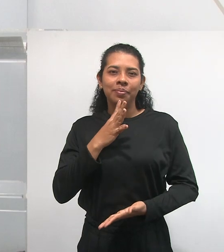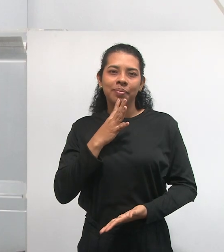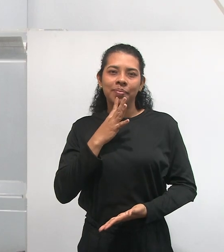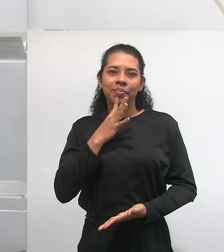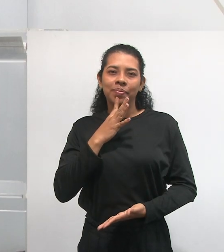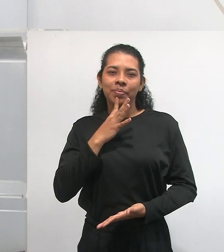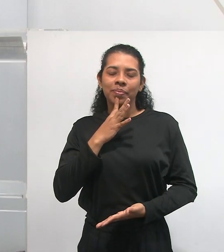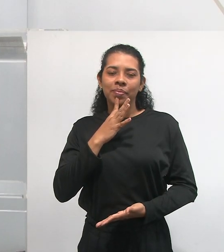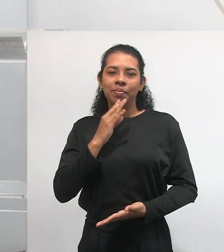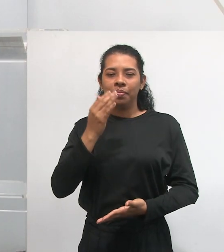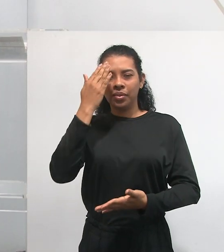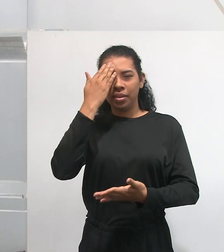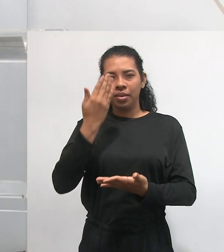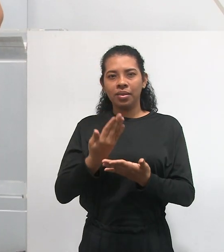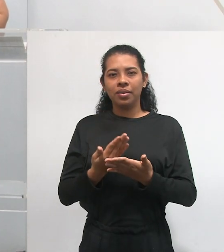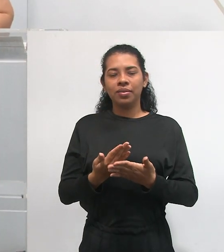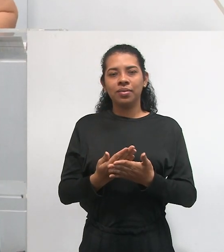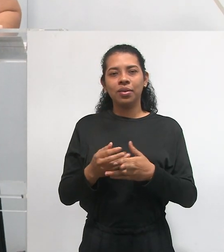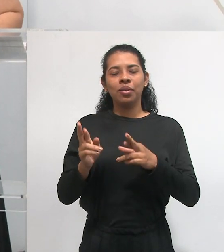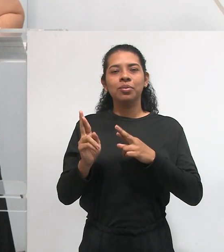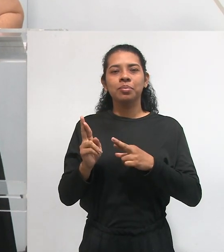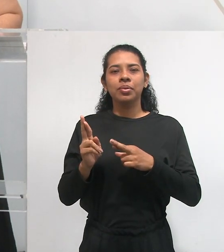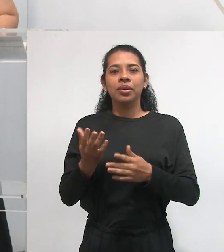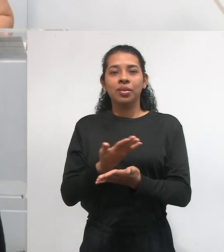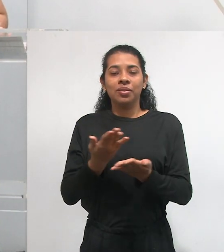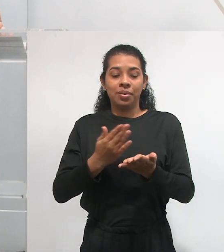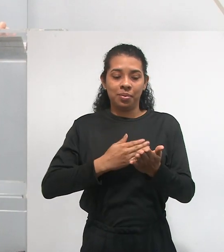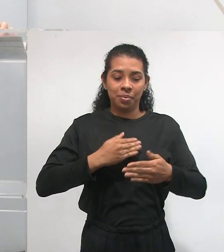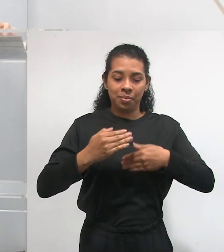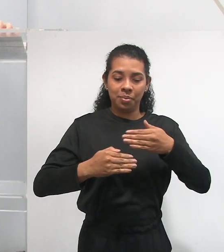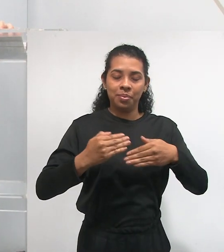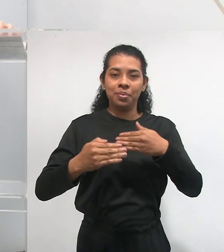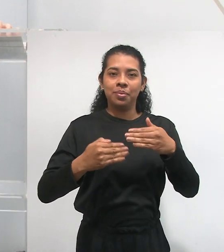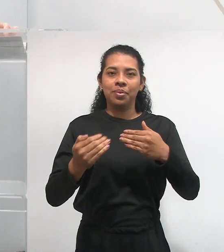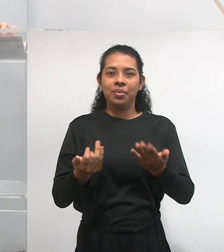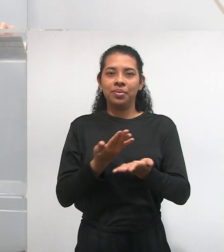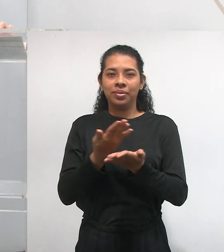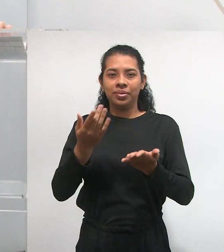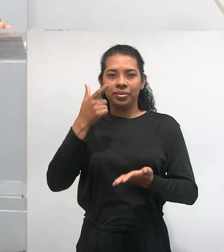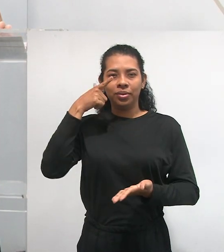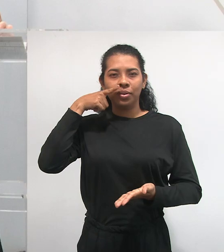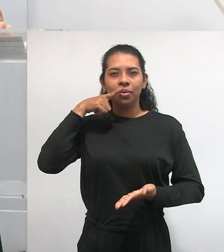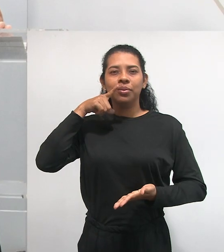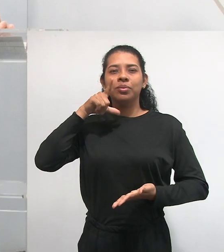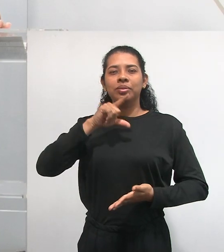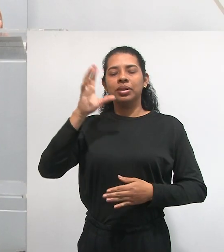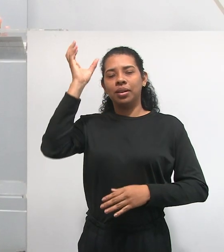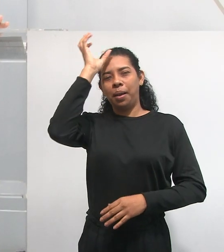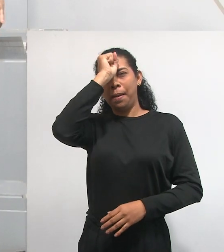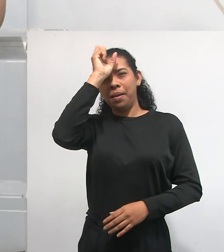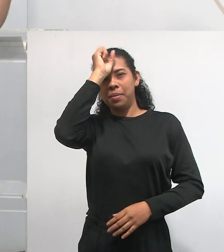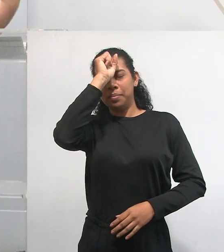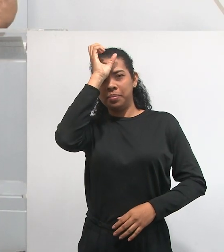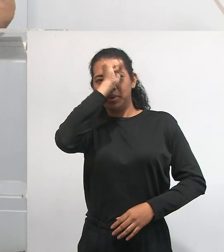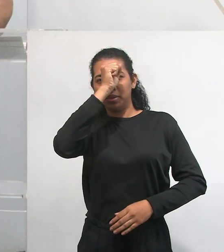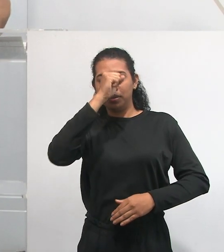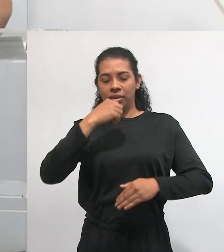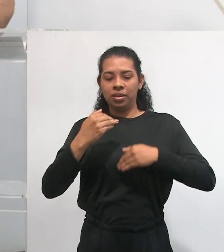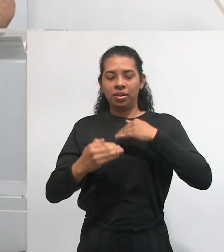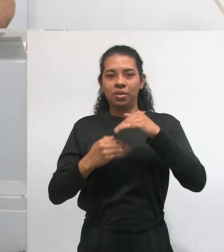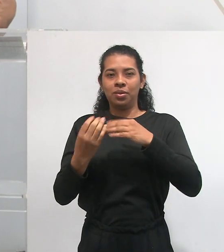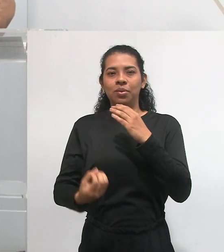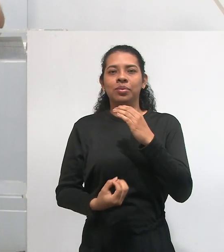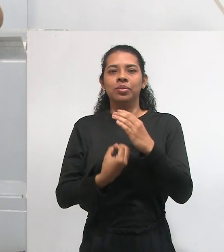seu conhecimento. E eu espero também que ao longo da realização dessa atividade, você consiga construir